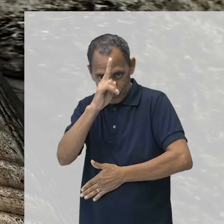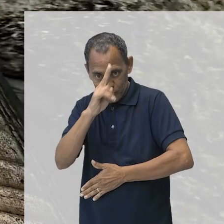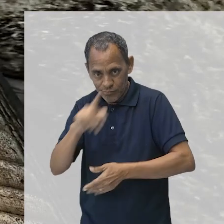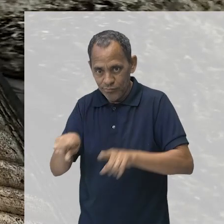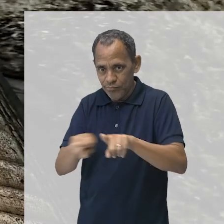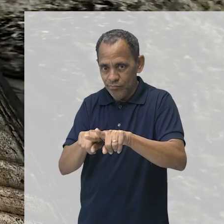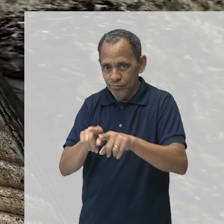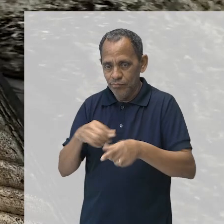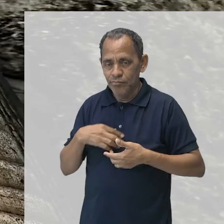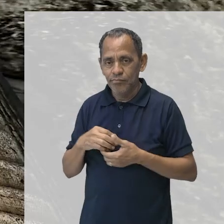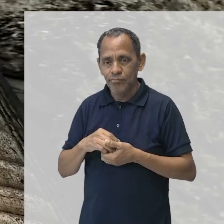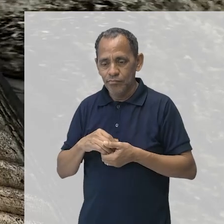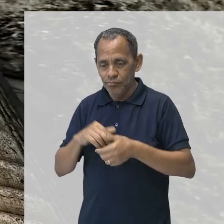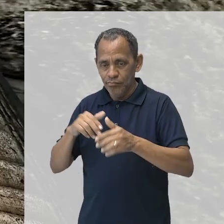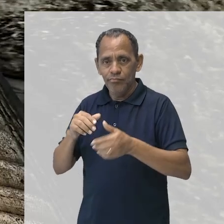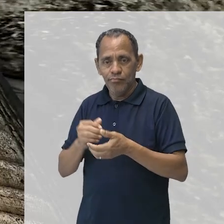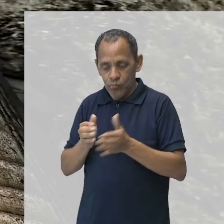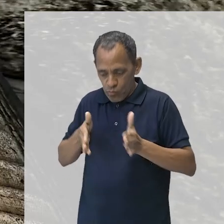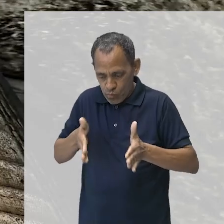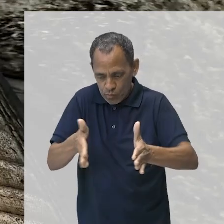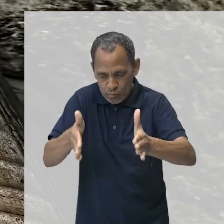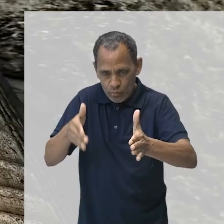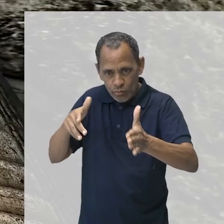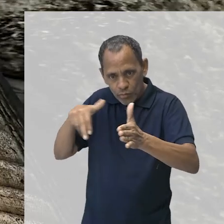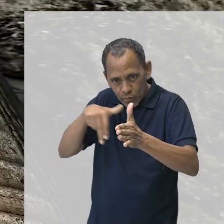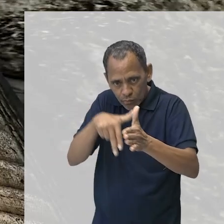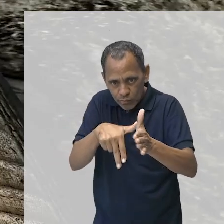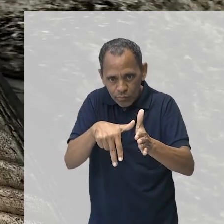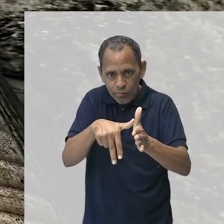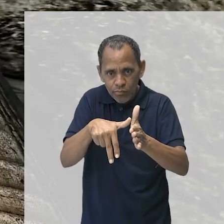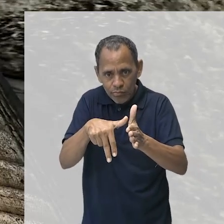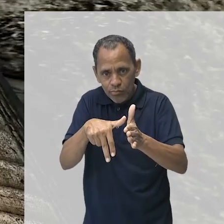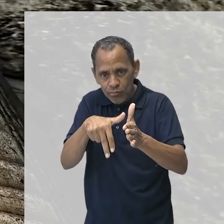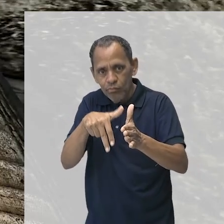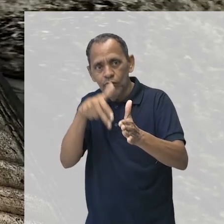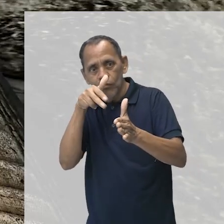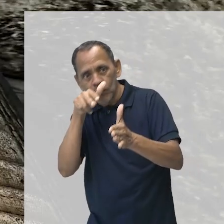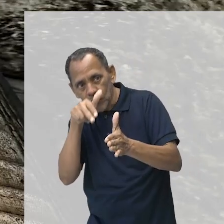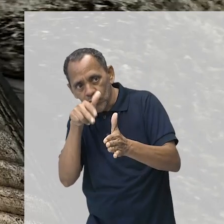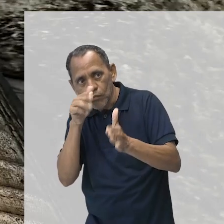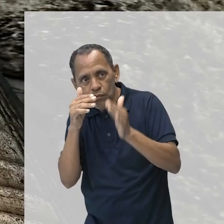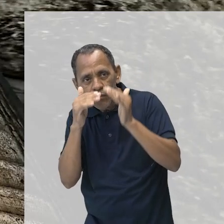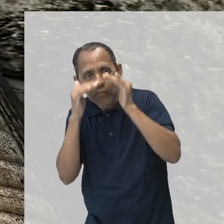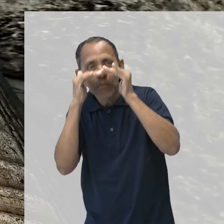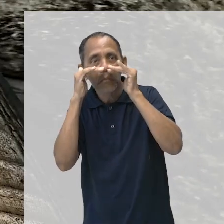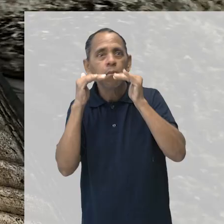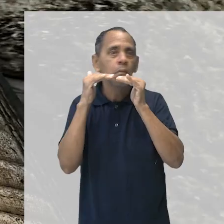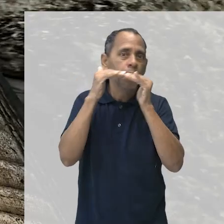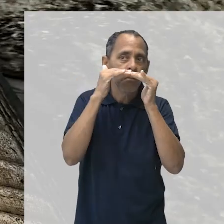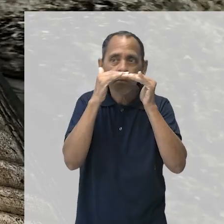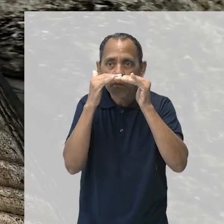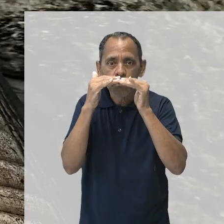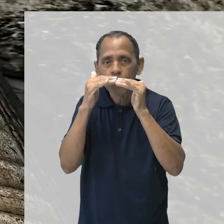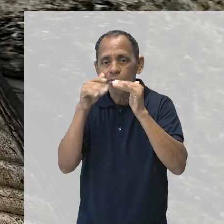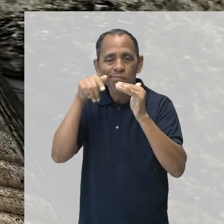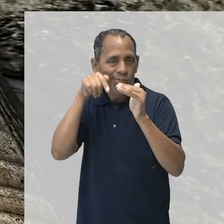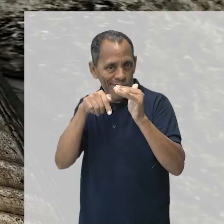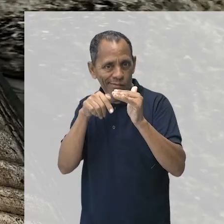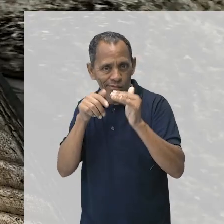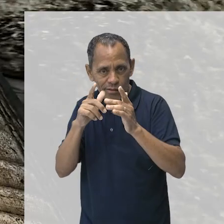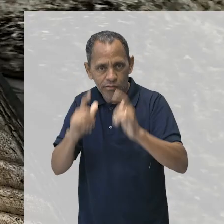dentro dessas trincheiras. Havia uma grande quantidade de pessoas dentro dessas trincheiras. Lá eles